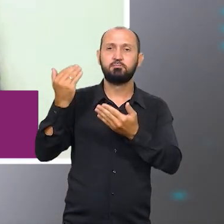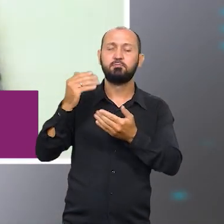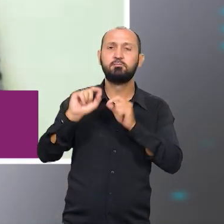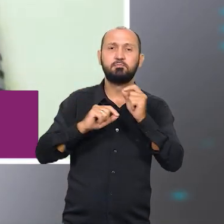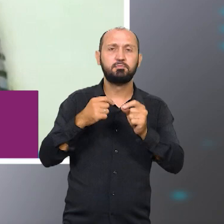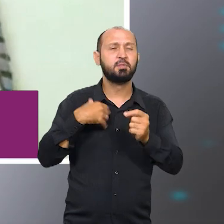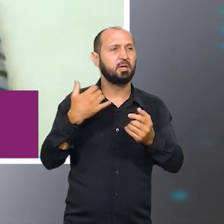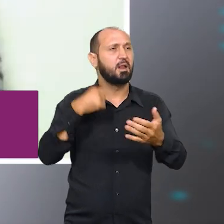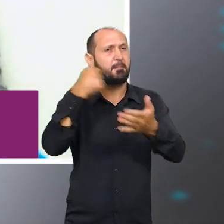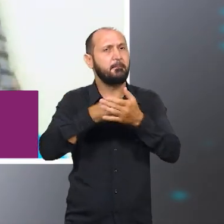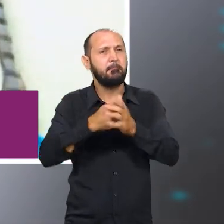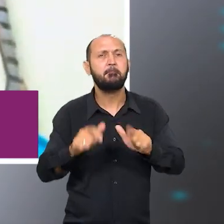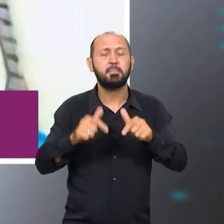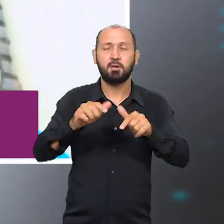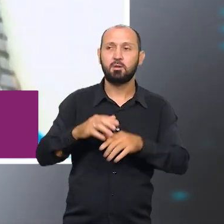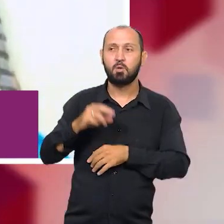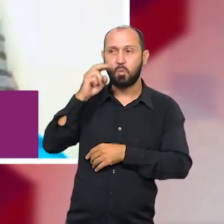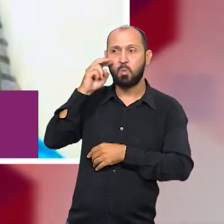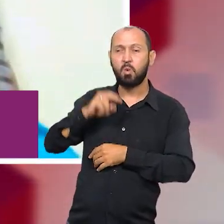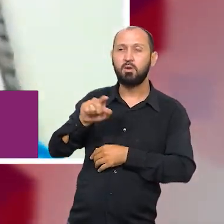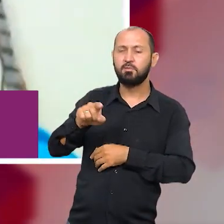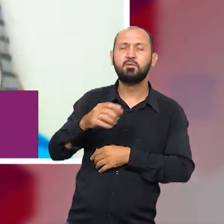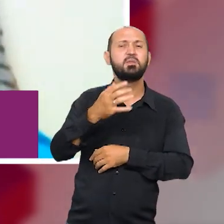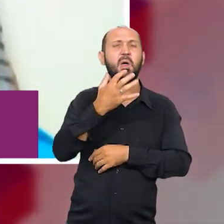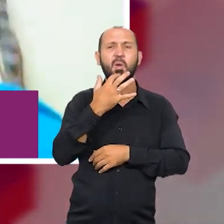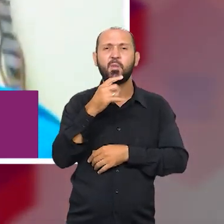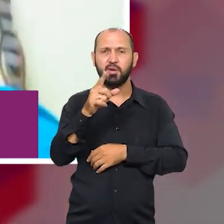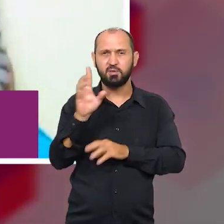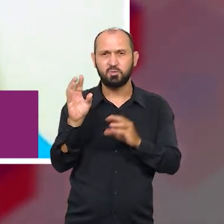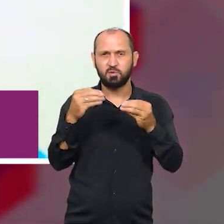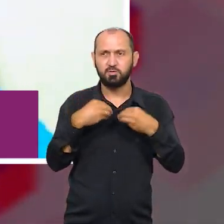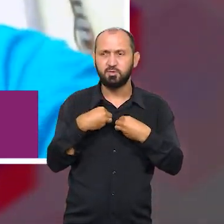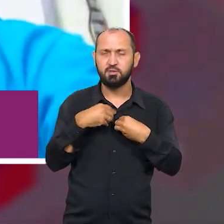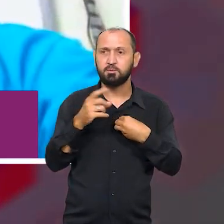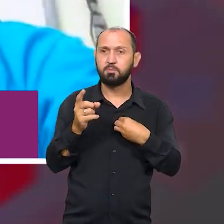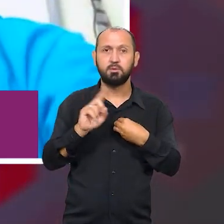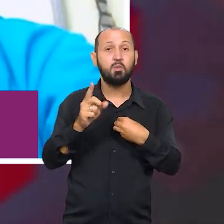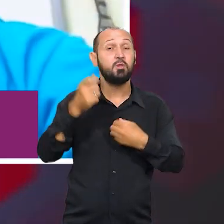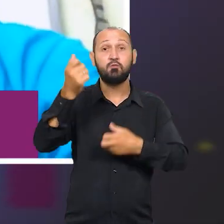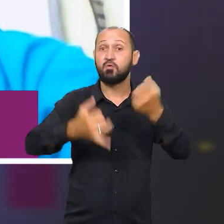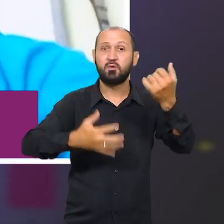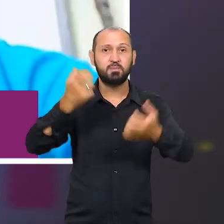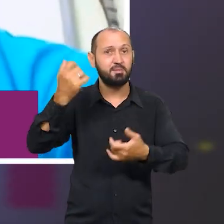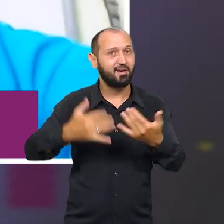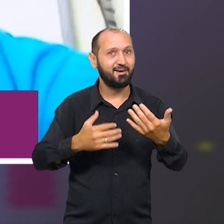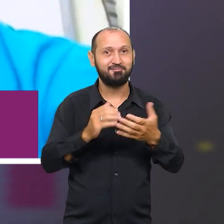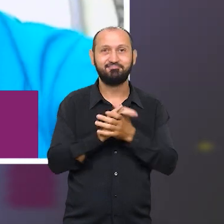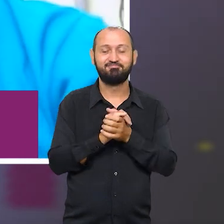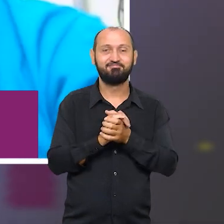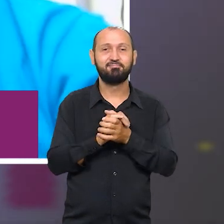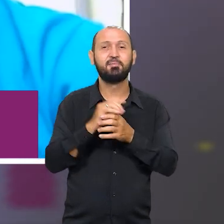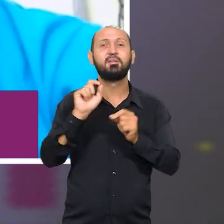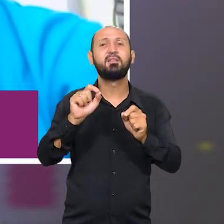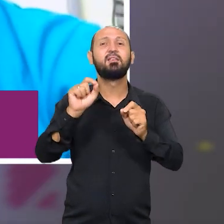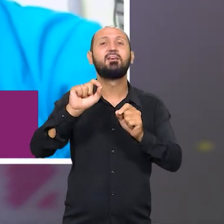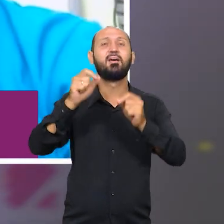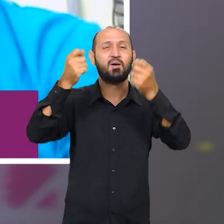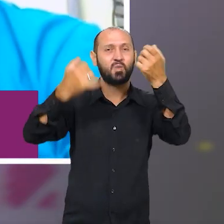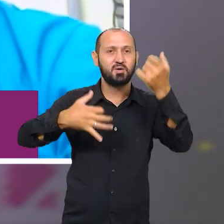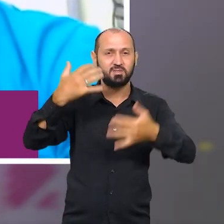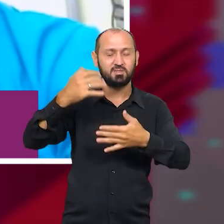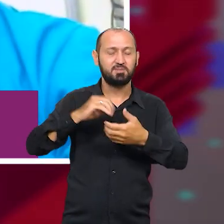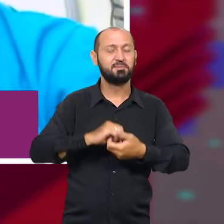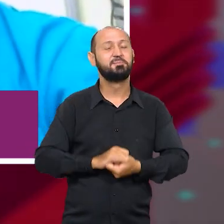Eu olho assim, você conhece o autismo? Eu vou explicar o que é o autismo. E como é que a